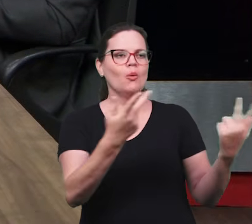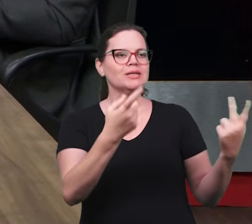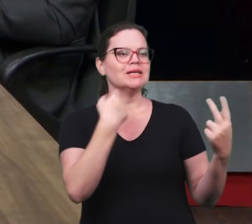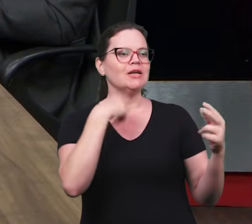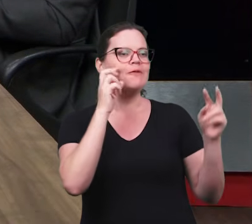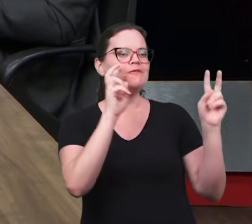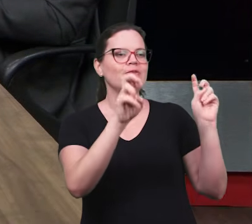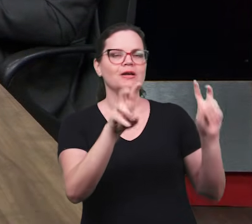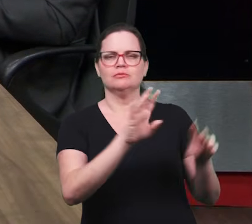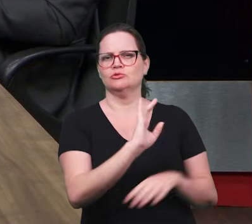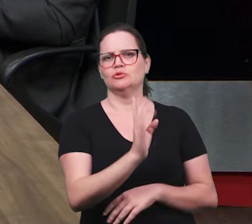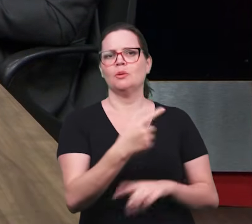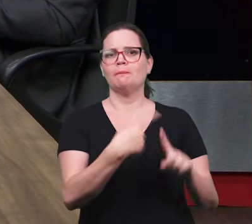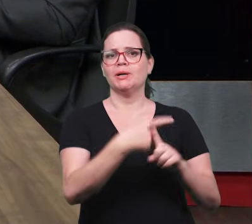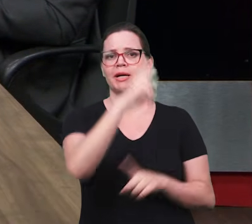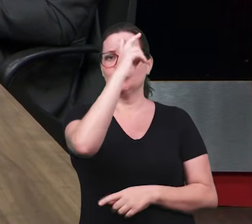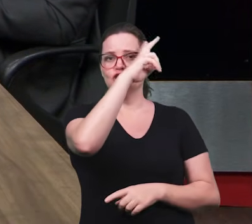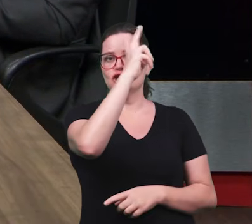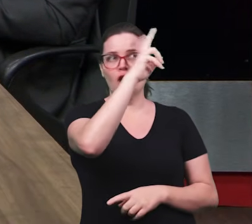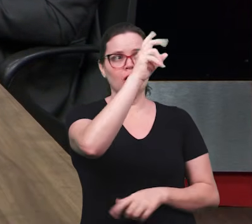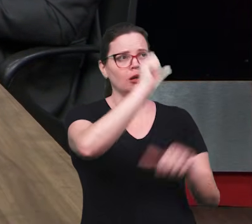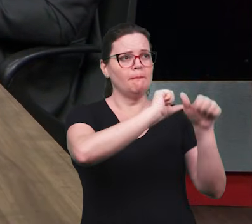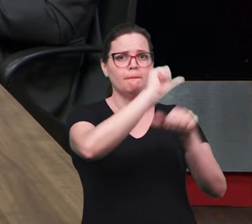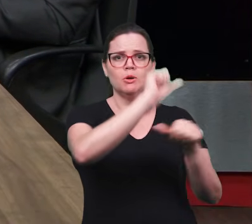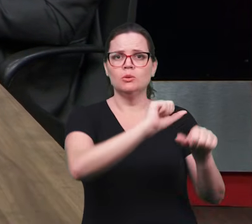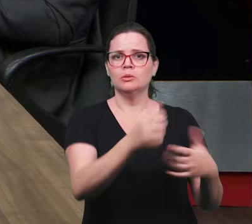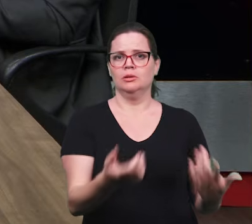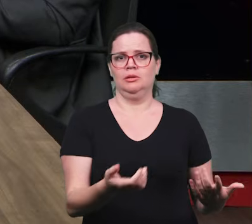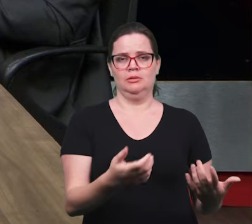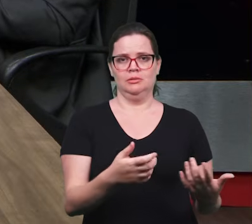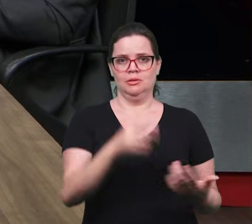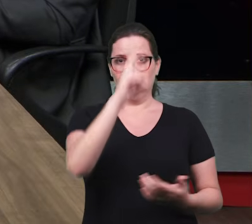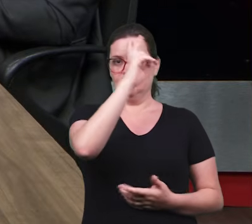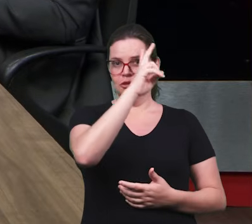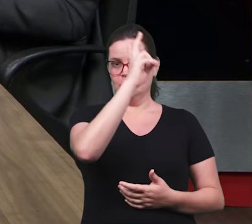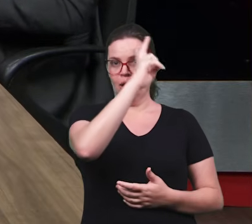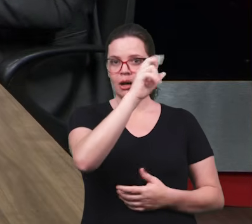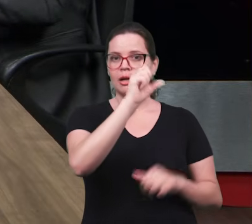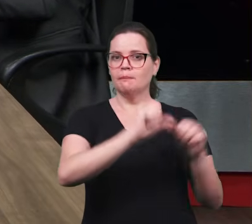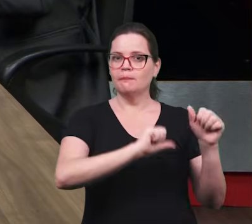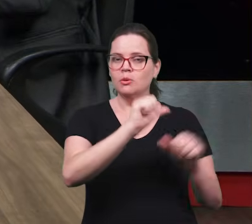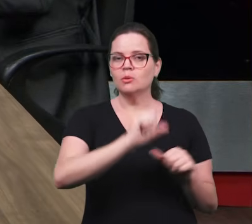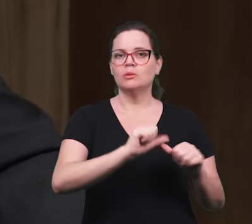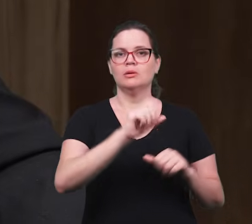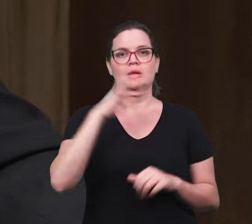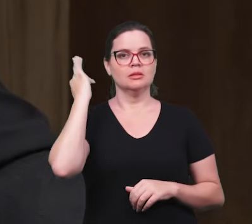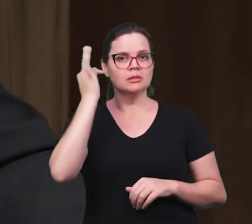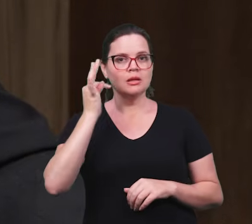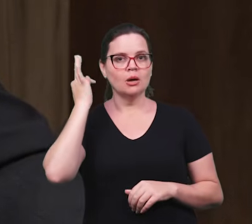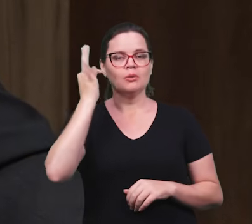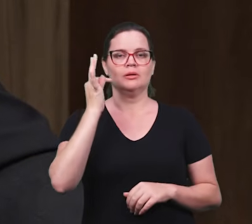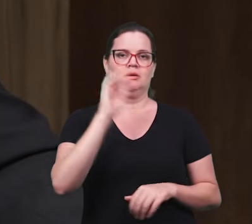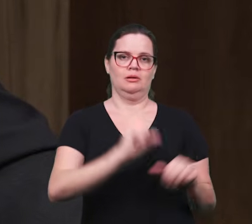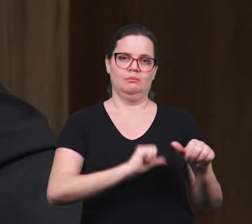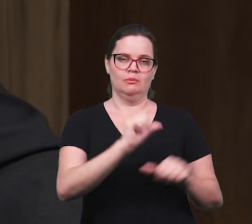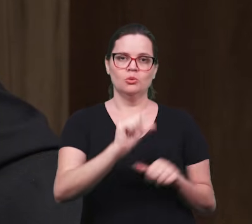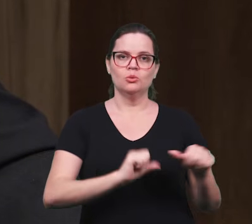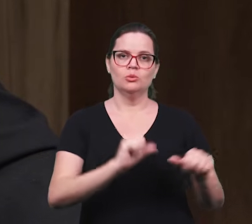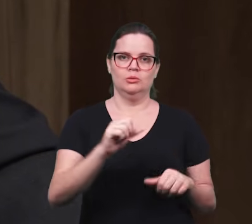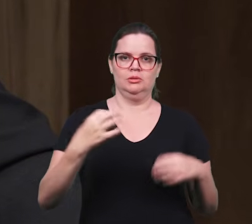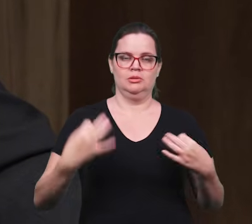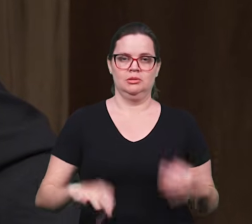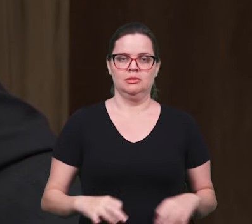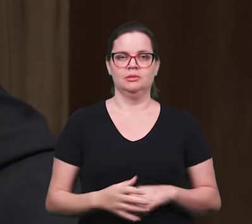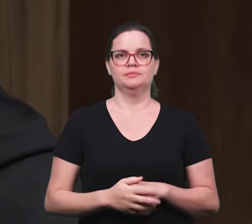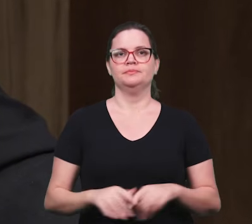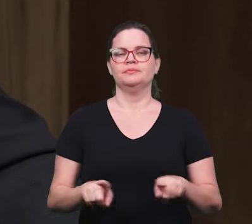quê? Porque o histórico muda, né? O histórico muda, a teoria muda. Nós, até